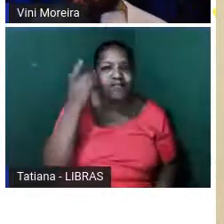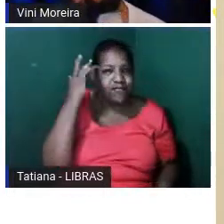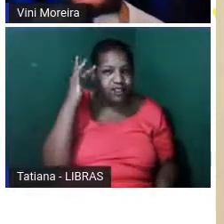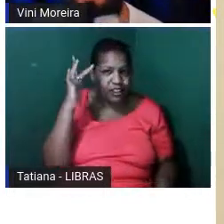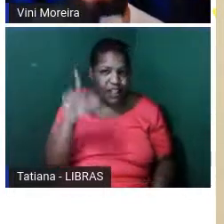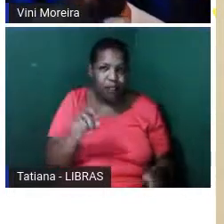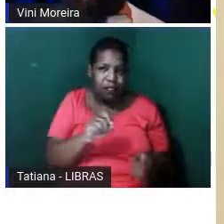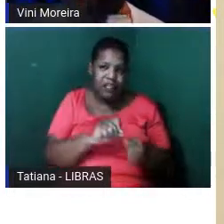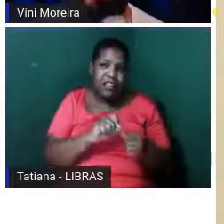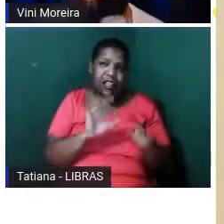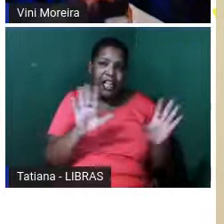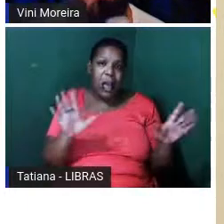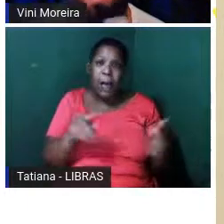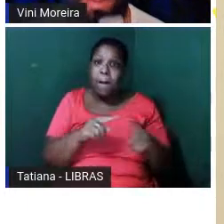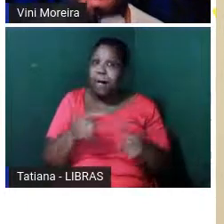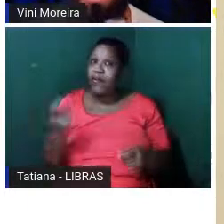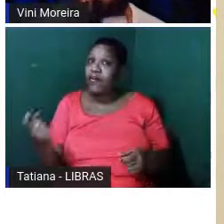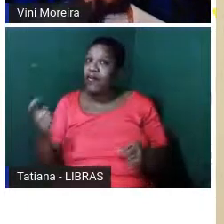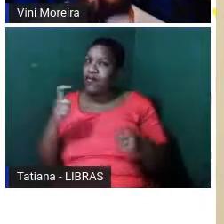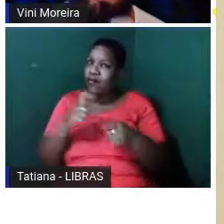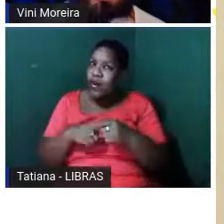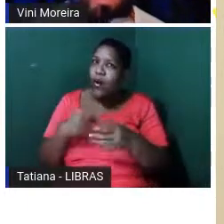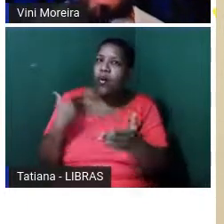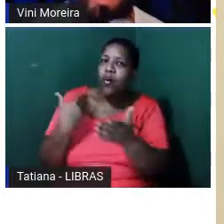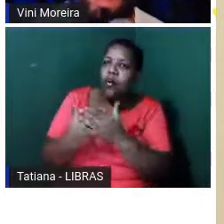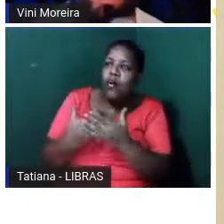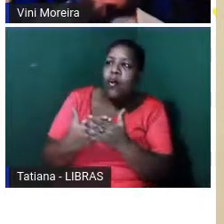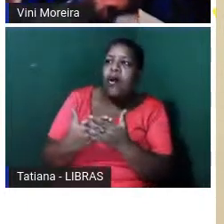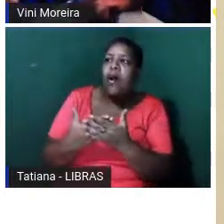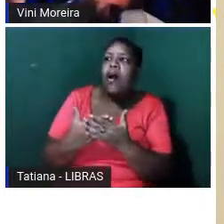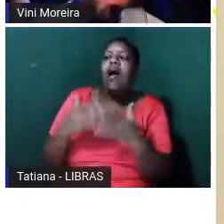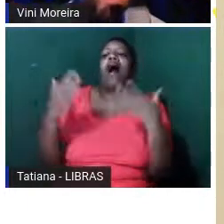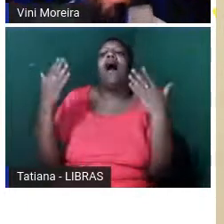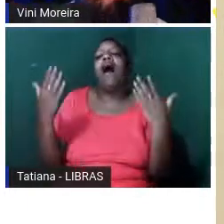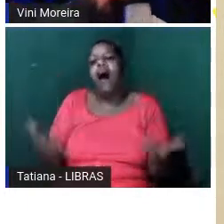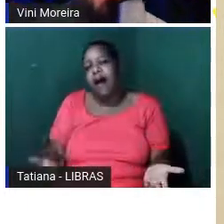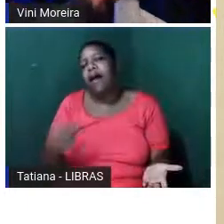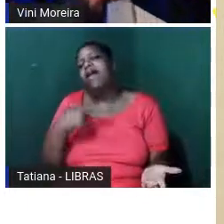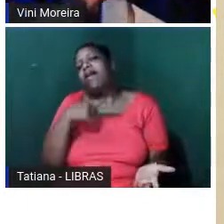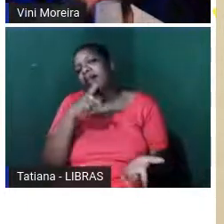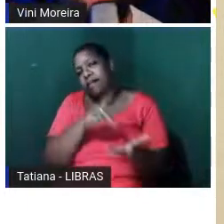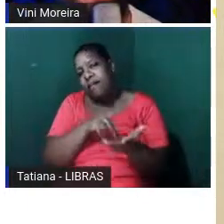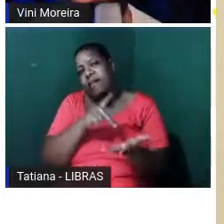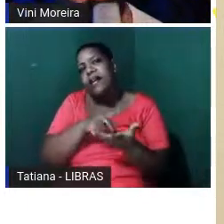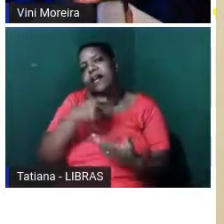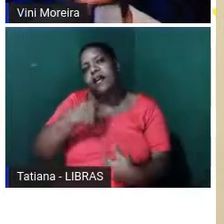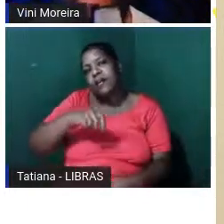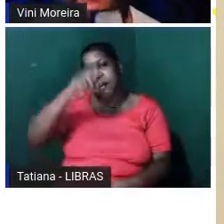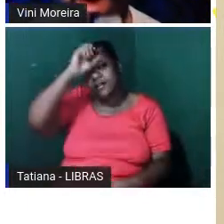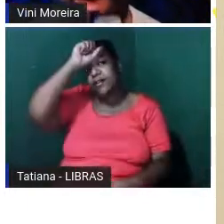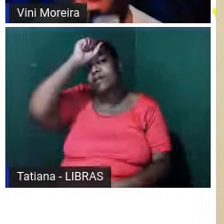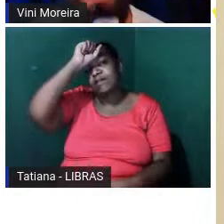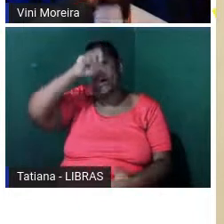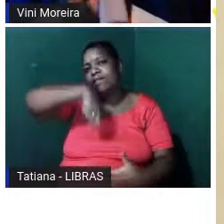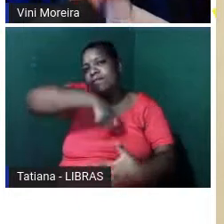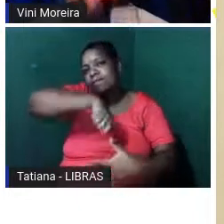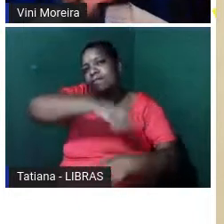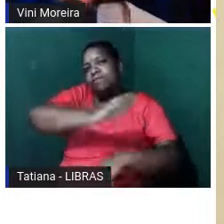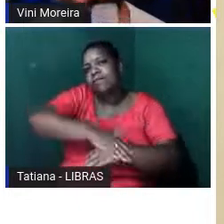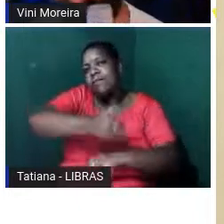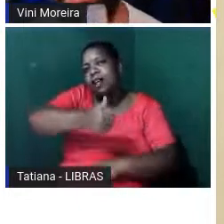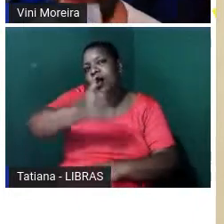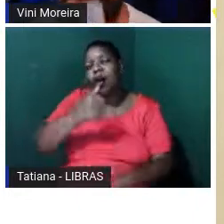fazer mas quando você volta estudar e na verdade você devia ter aprendido fazer uma massa de bolo bem melhor